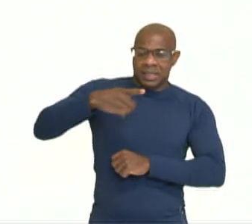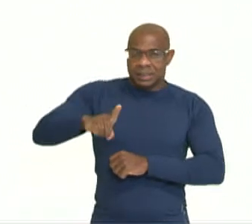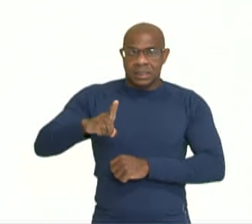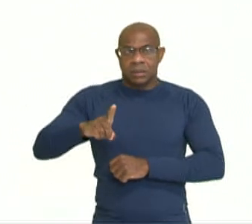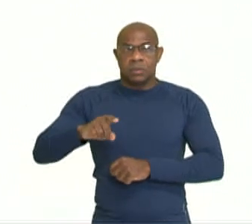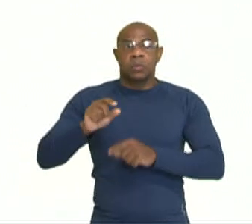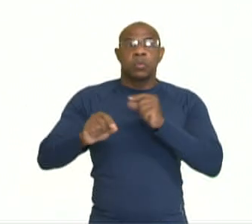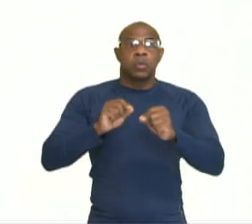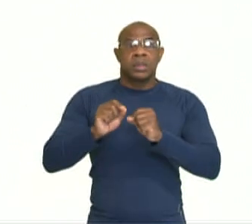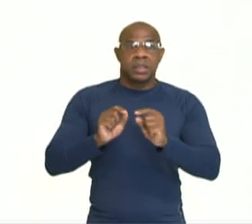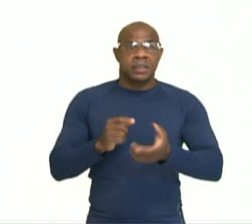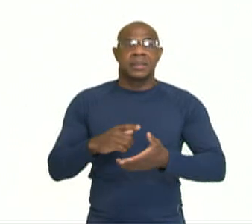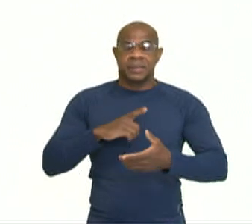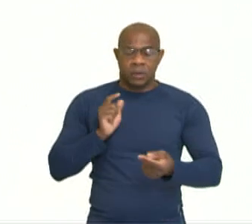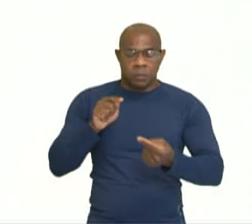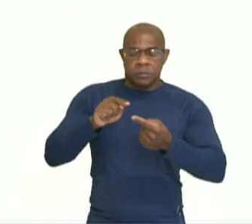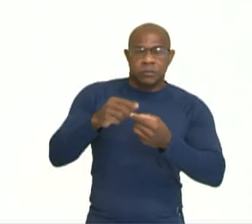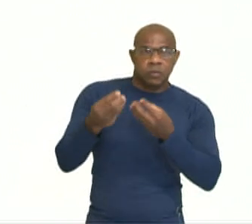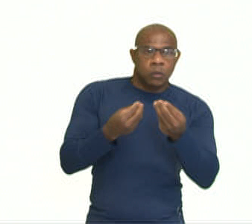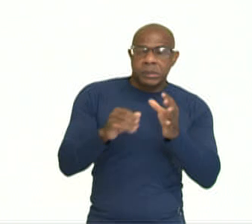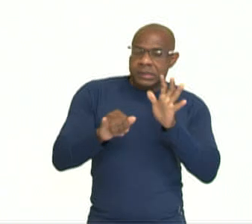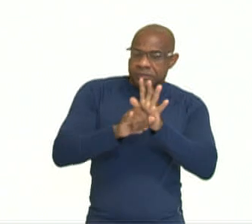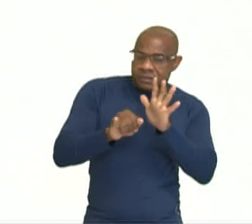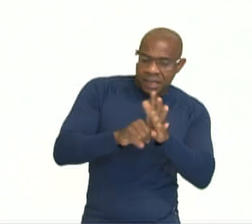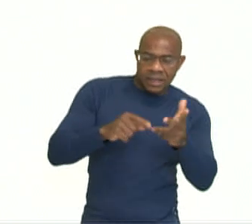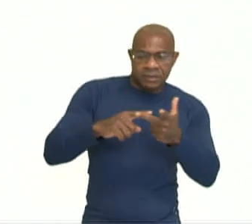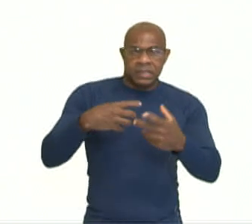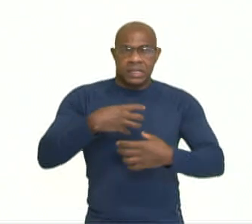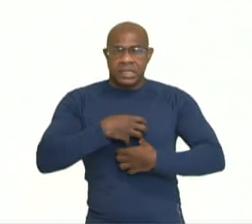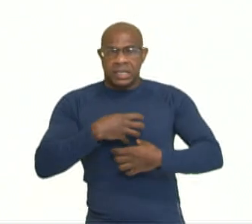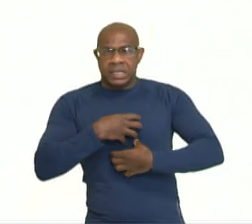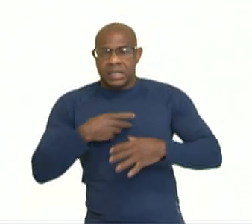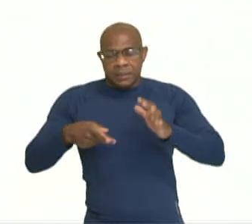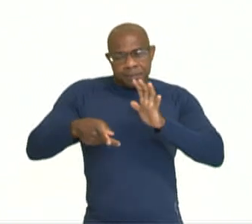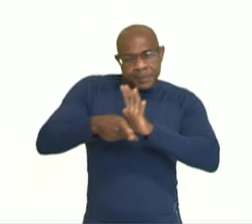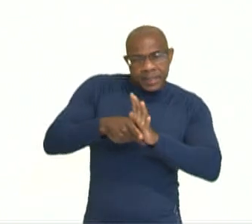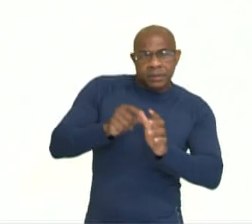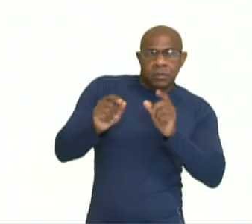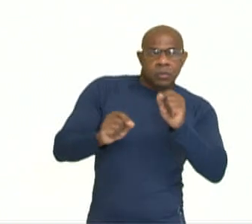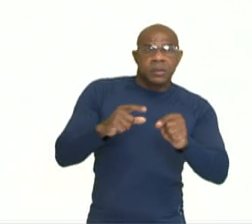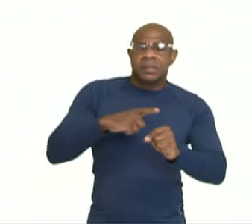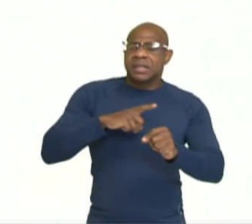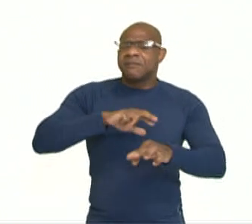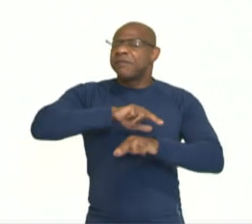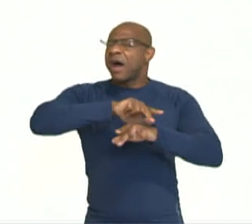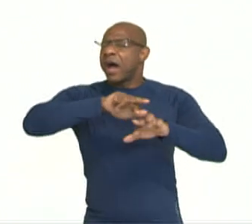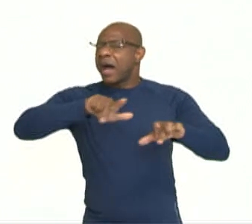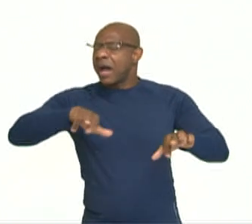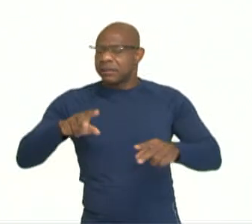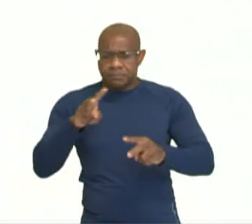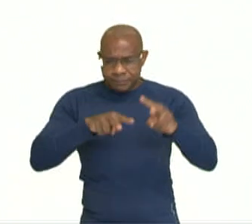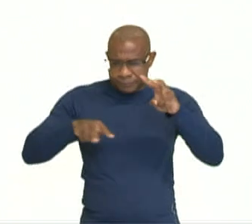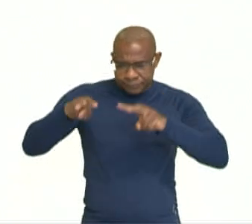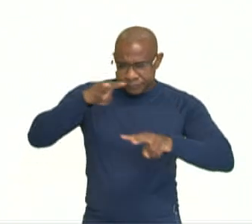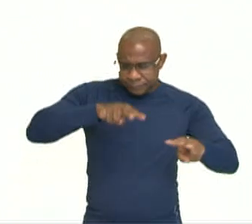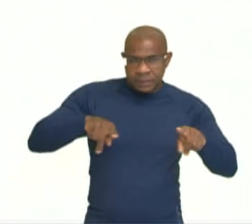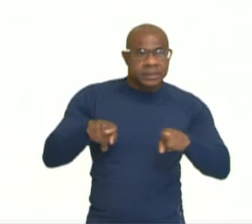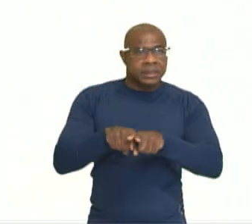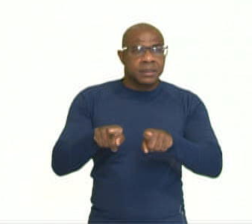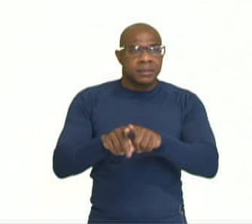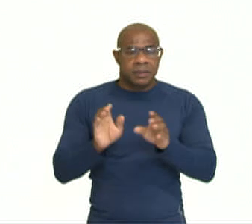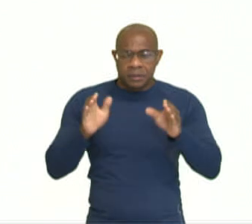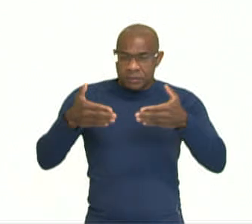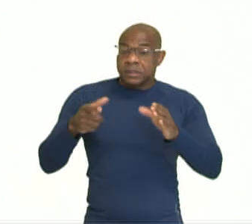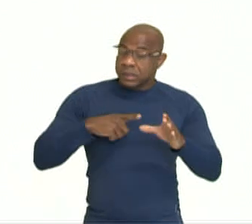aspectos subjetivos, como identidade, sensação de pertencimento, possui uma variedade de análises, e enfoques e